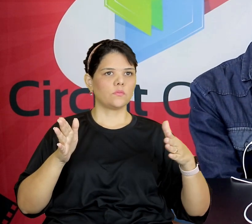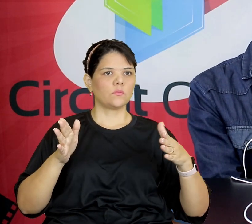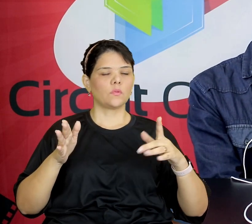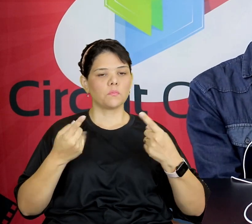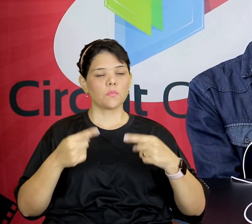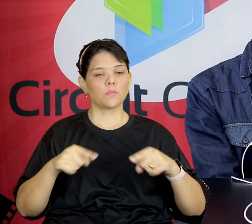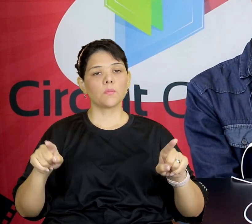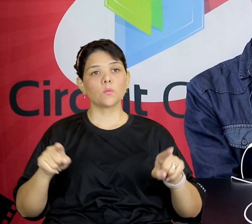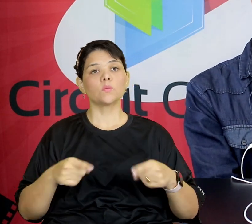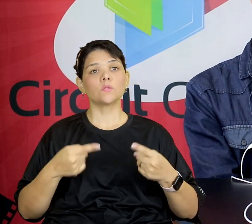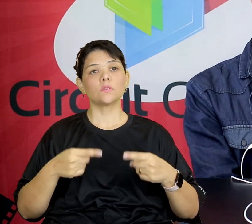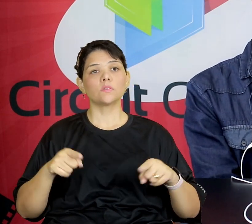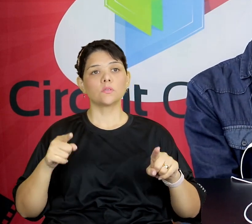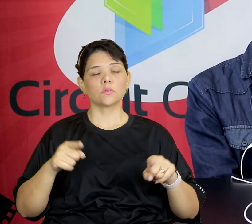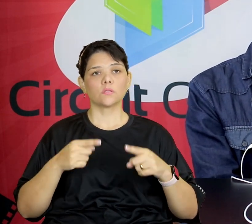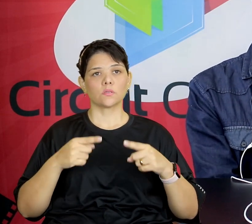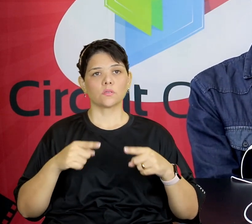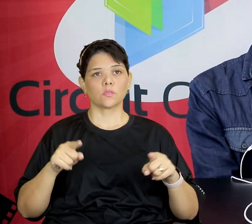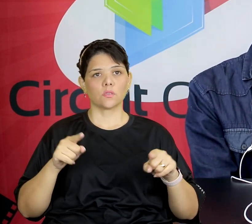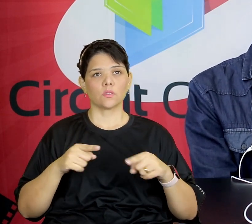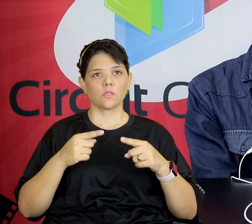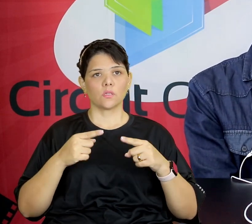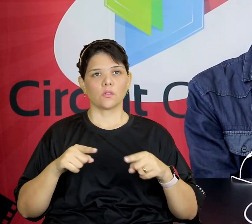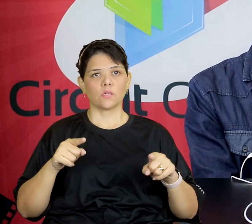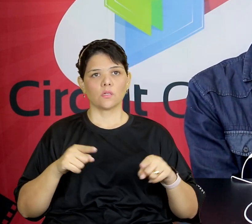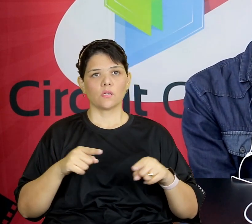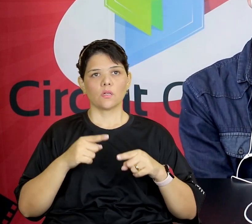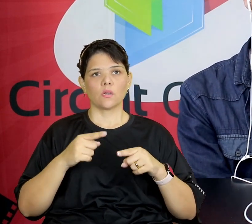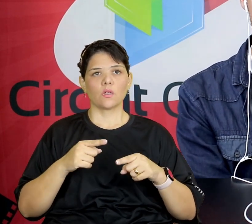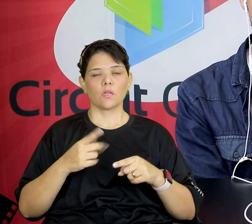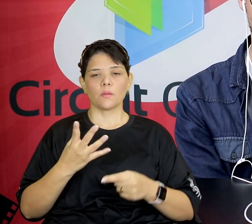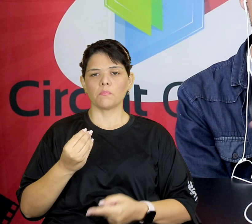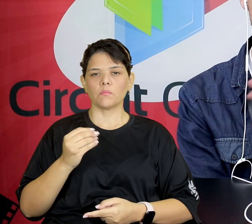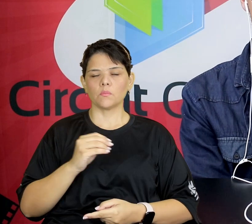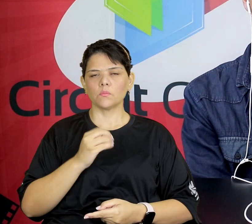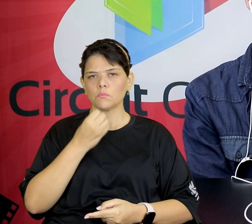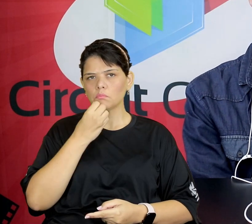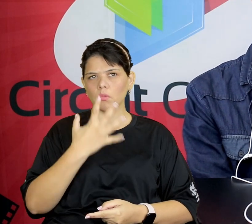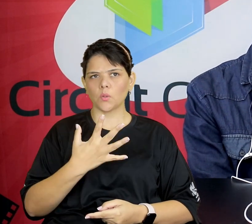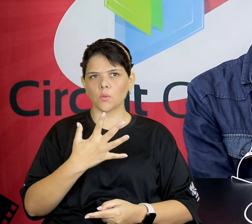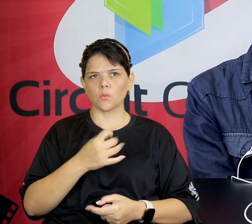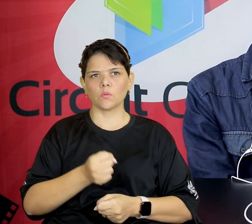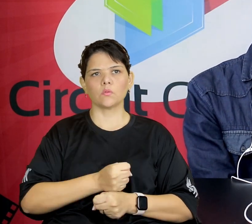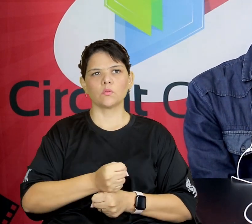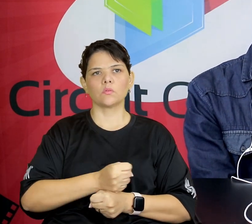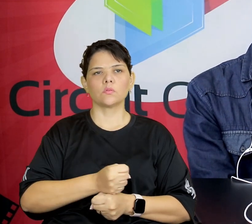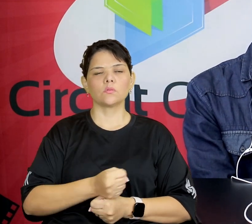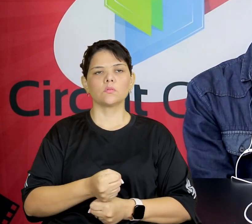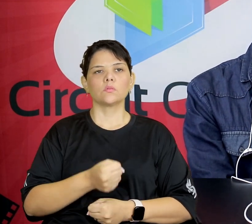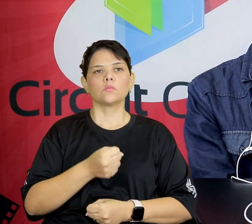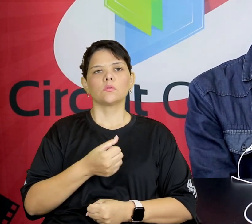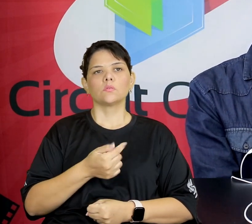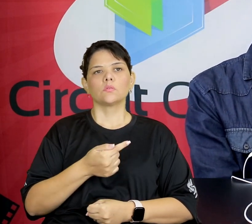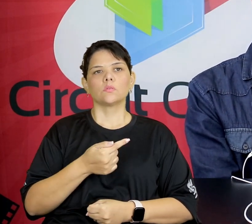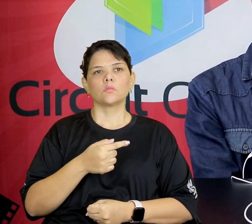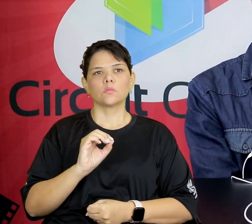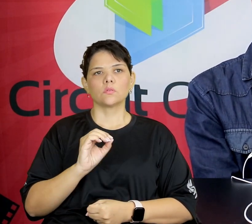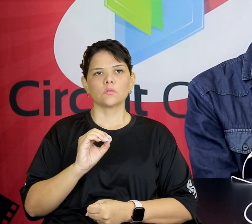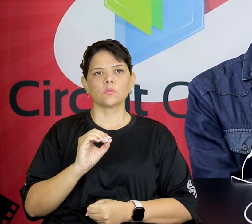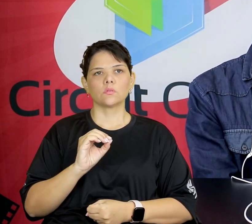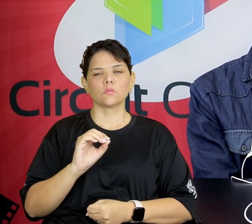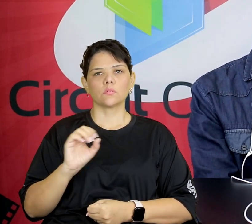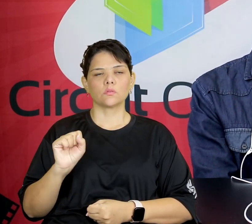música. E essa música é uma música muito icônica dos anos 70, 80, assim. Ela toca até em Curtindo a Vida